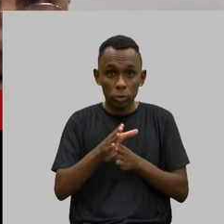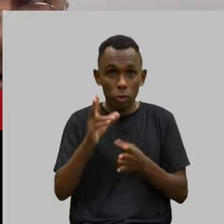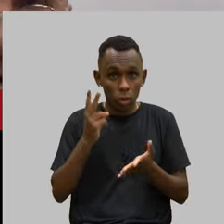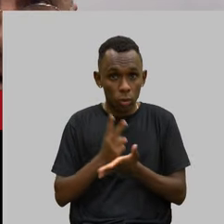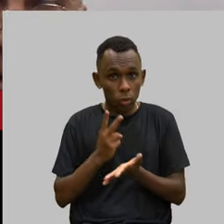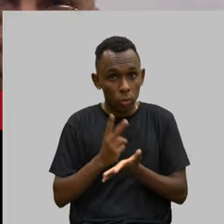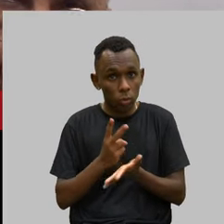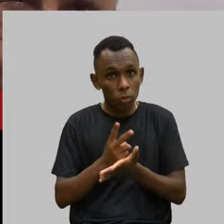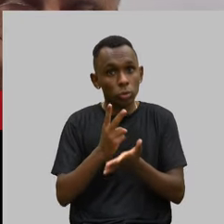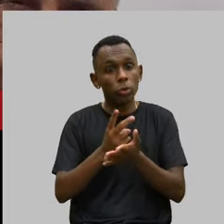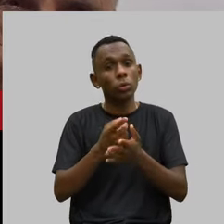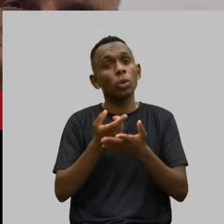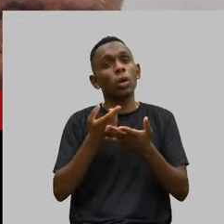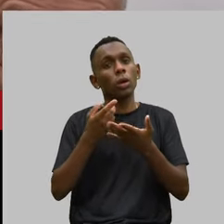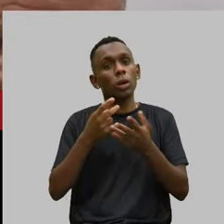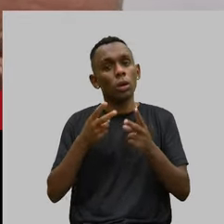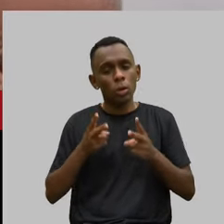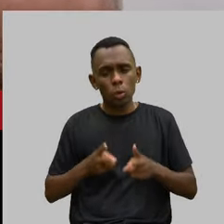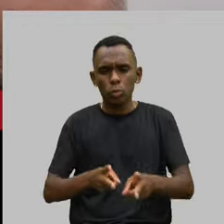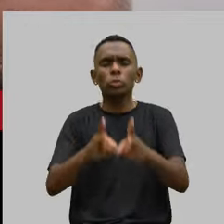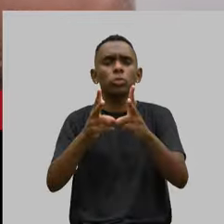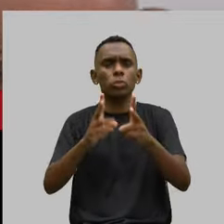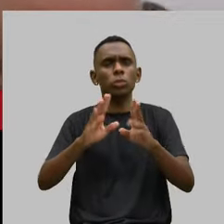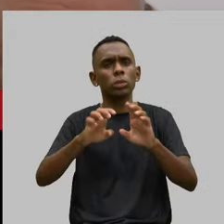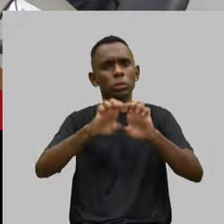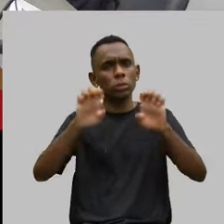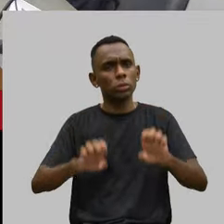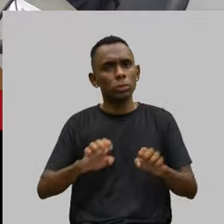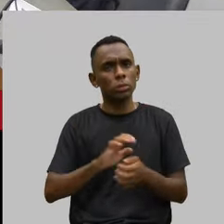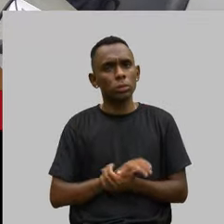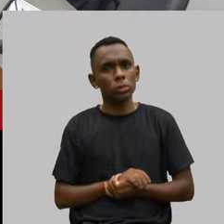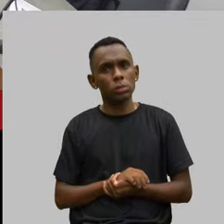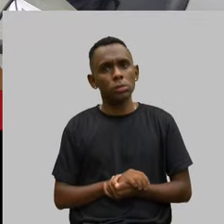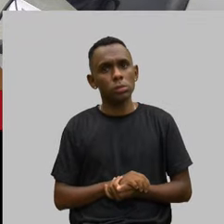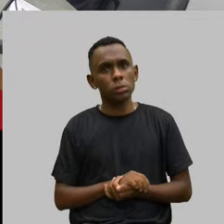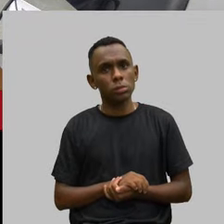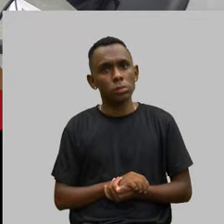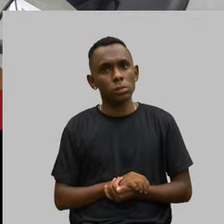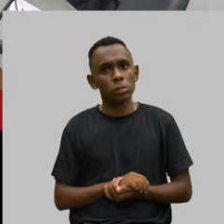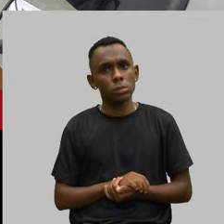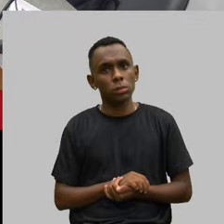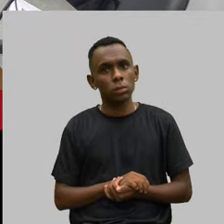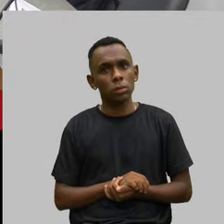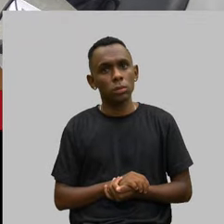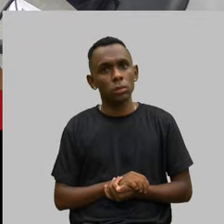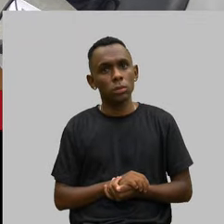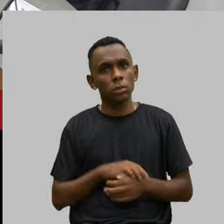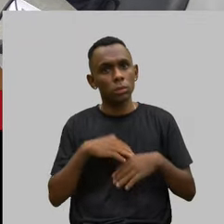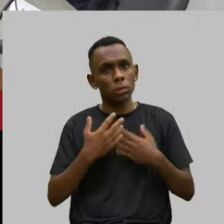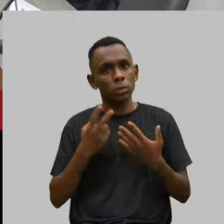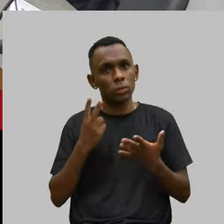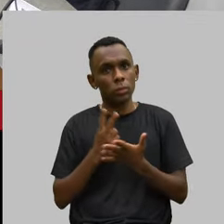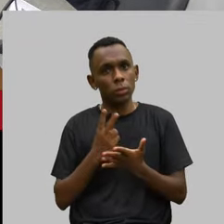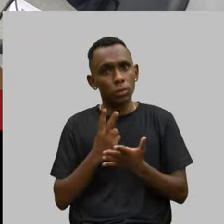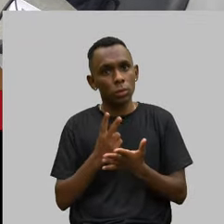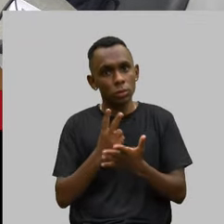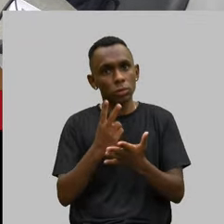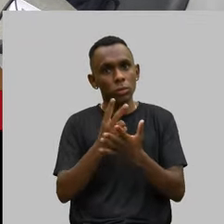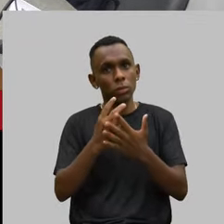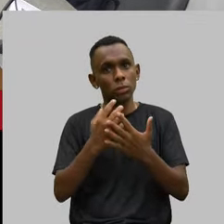nossa reunião da forma com que estava desenhada tudo bem nós vamos dar sequência nssa